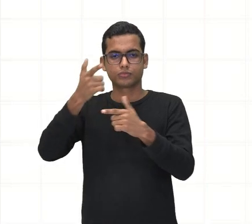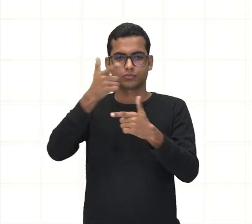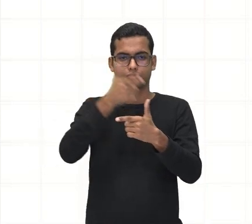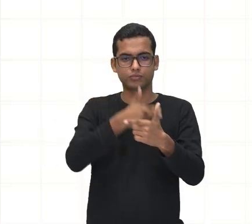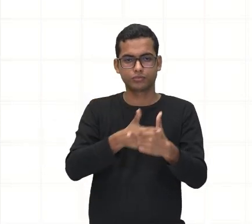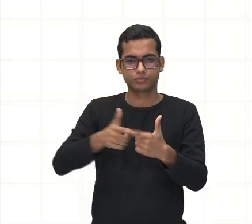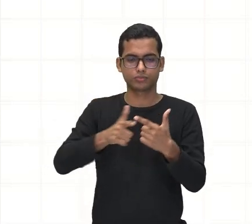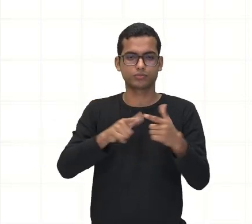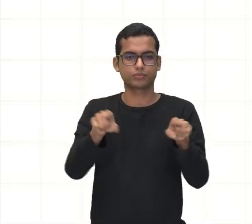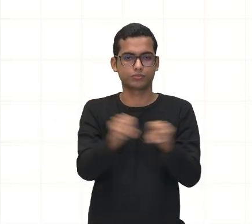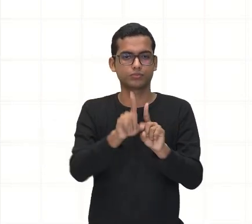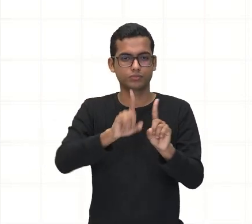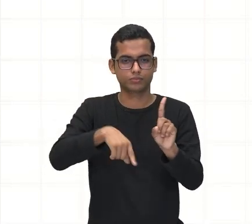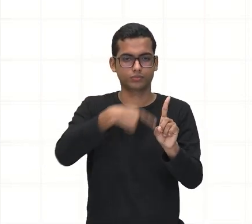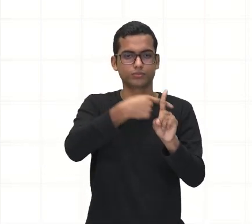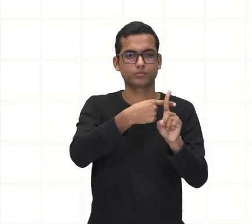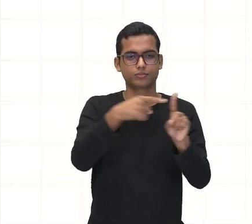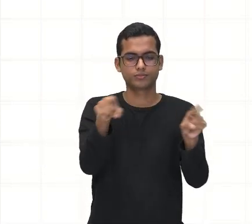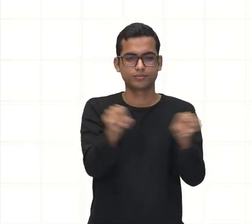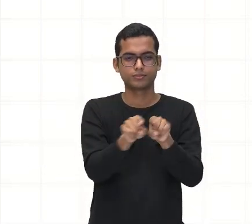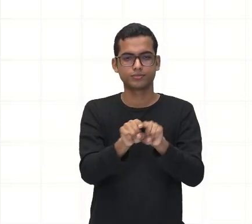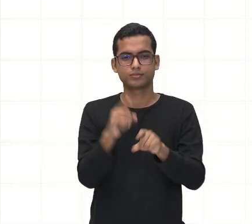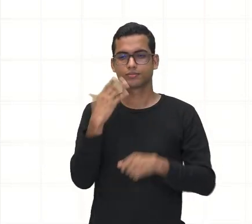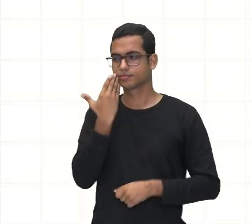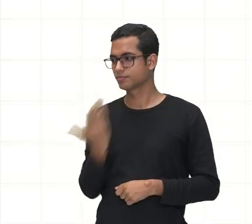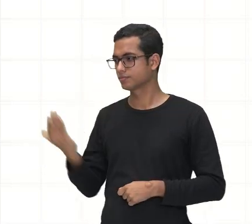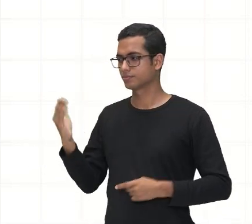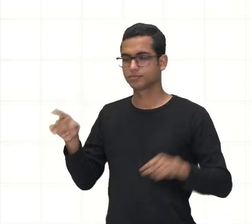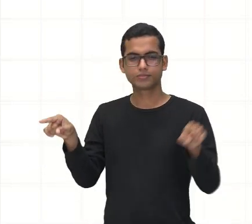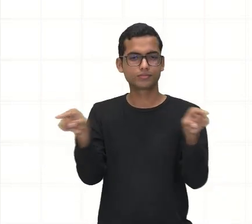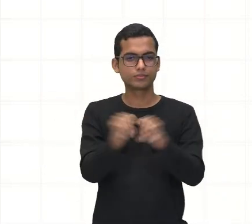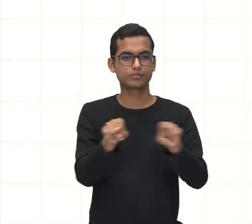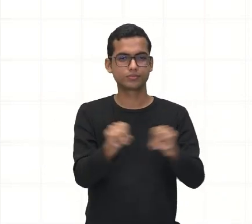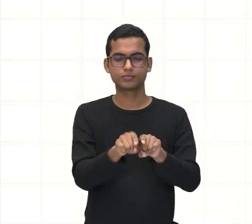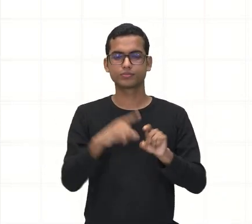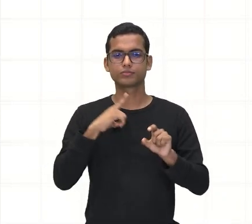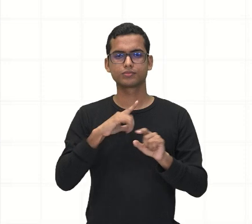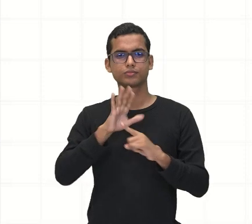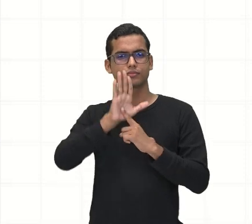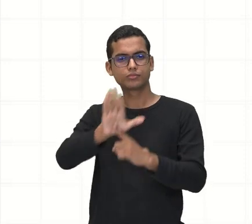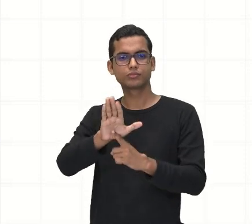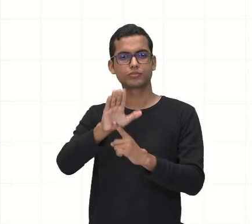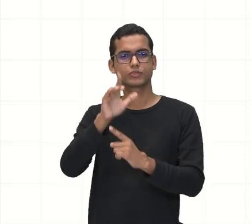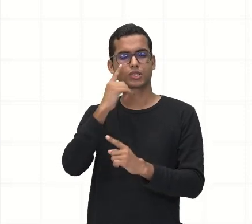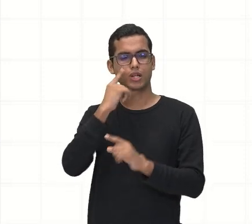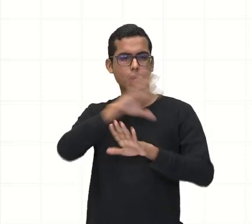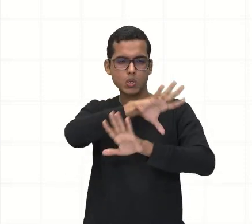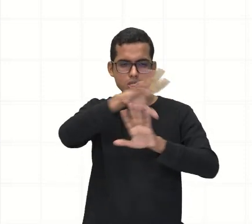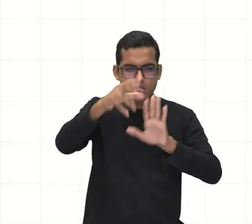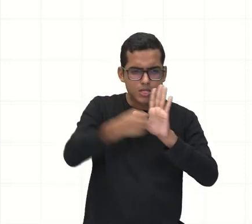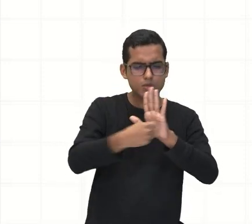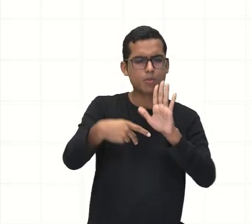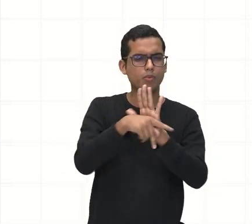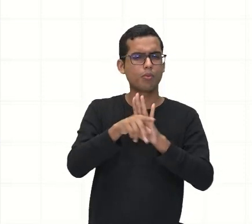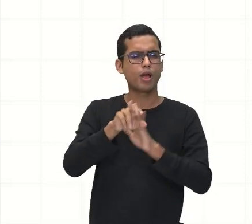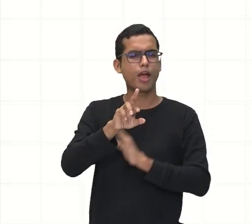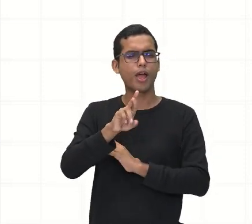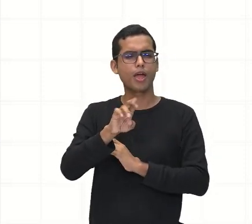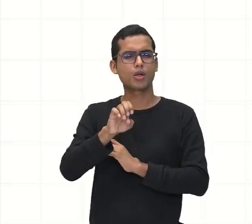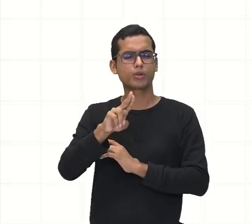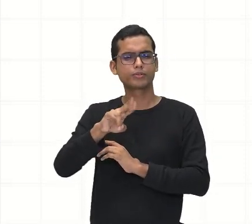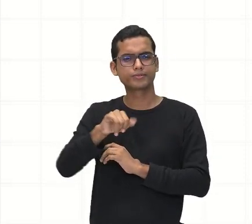e divisão. E temos também os sinais de reunião. Ó. Perceba, nós temos aqui ó, os parênteses,